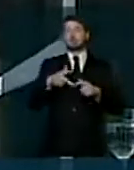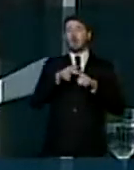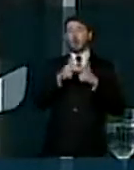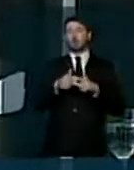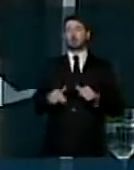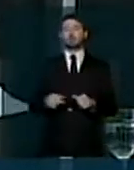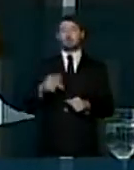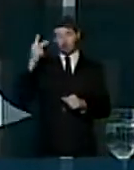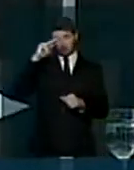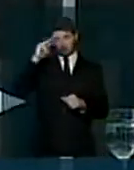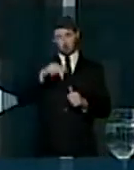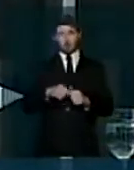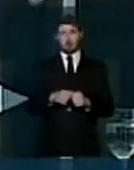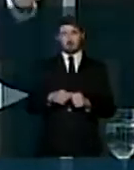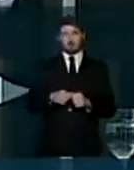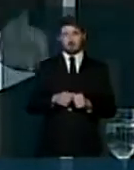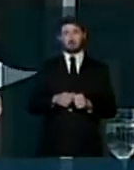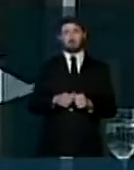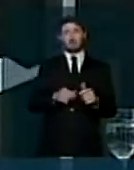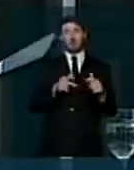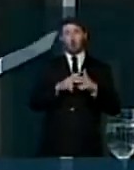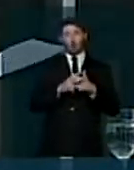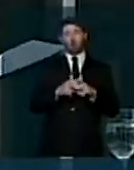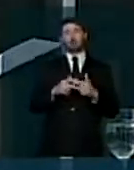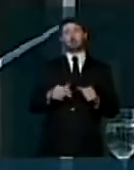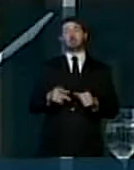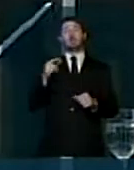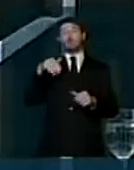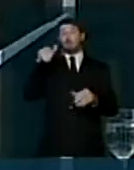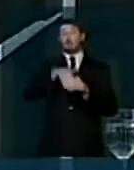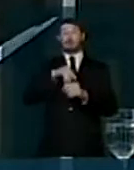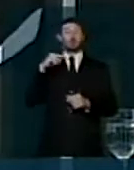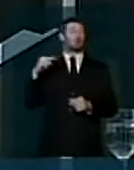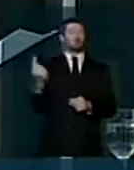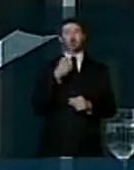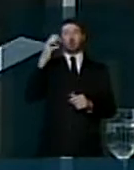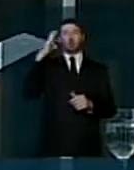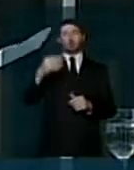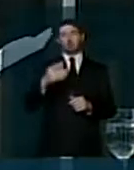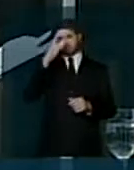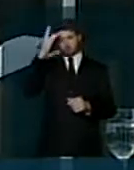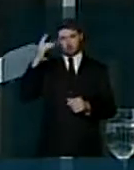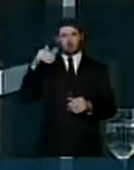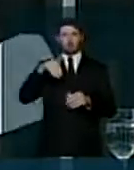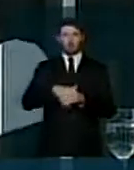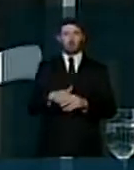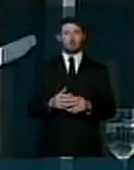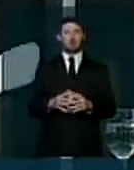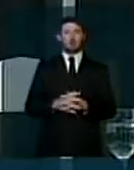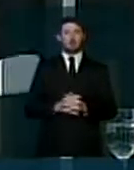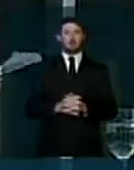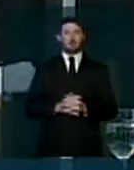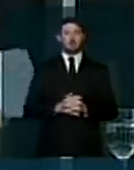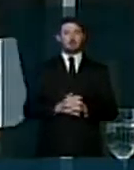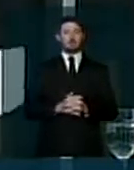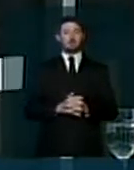corrigimos historicamente, que foi uma votação unânime. E eu quero, senhor presidente,